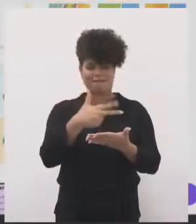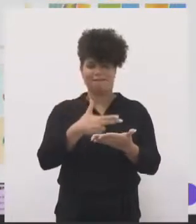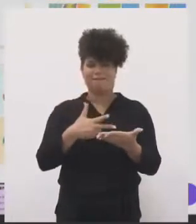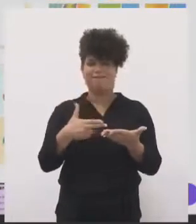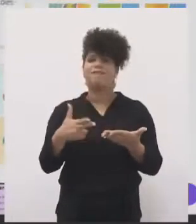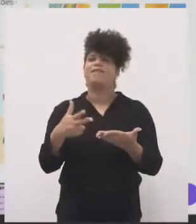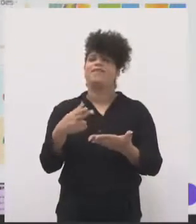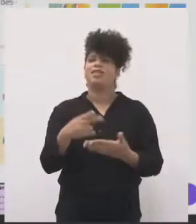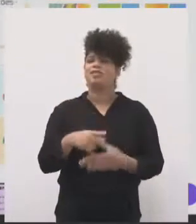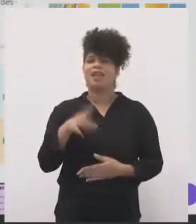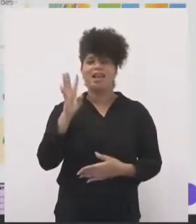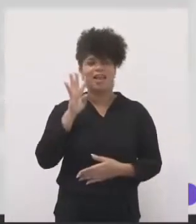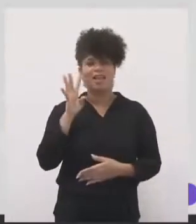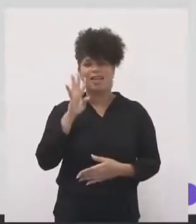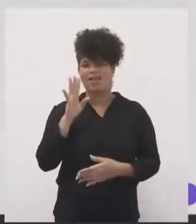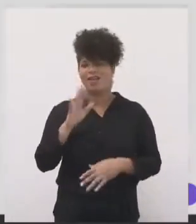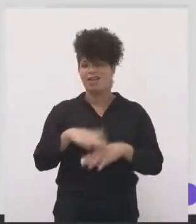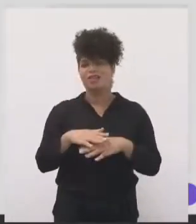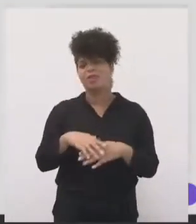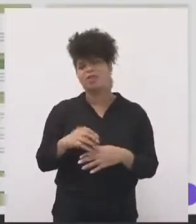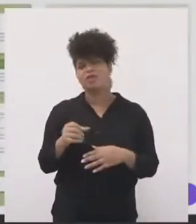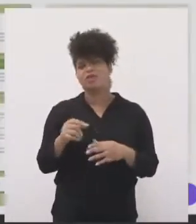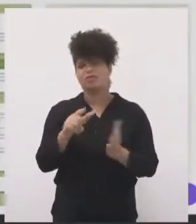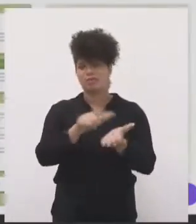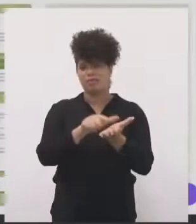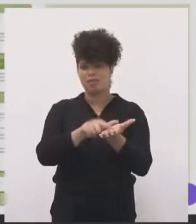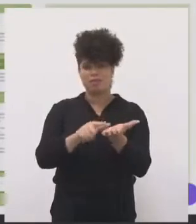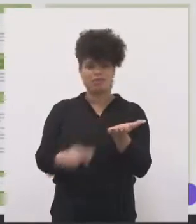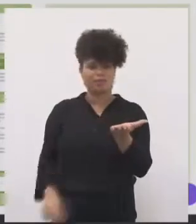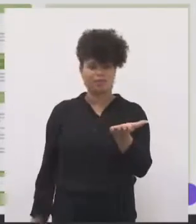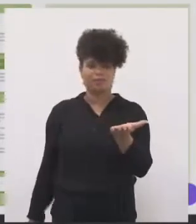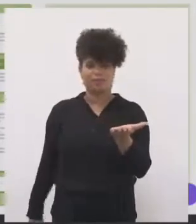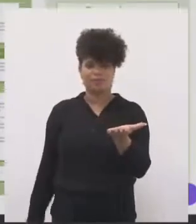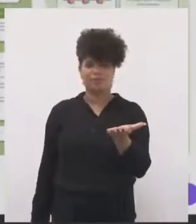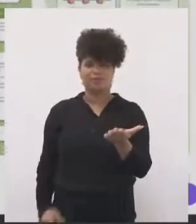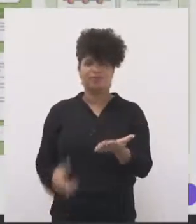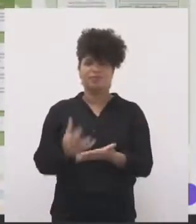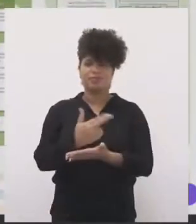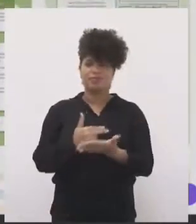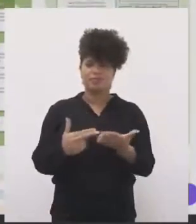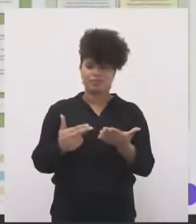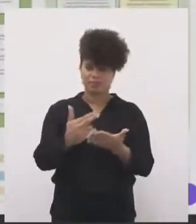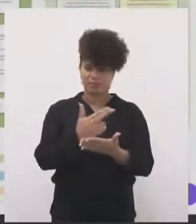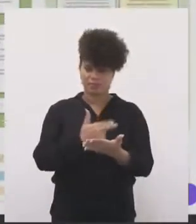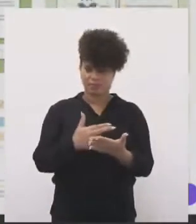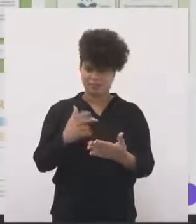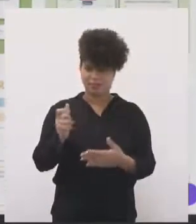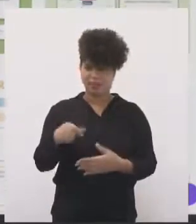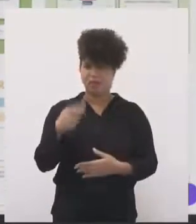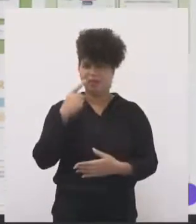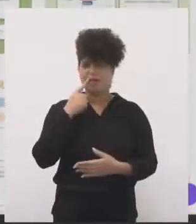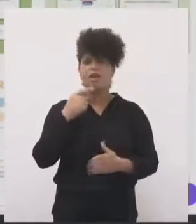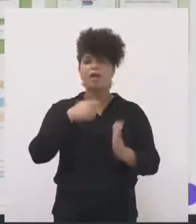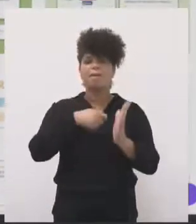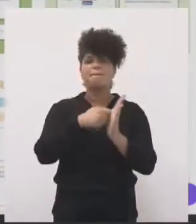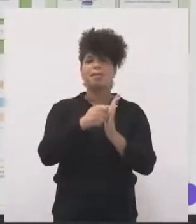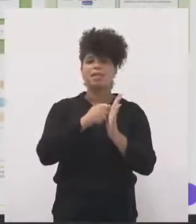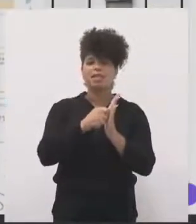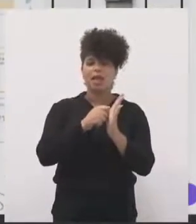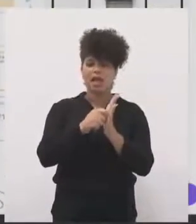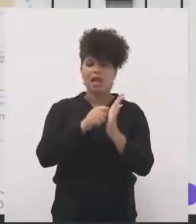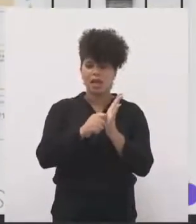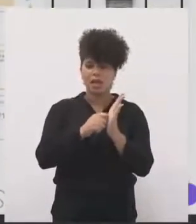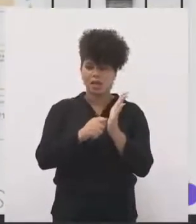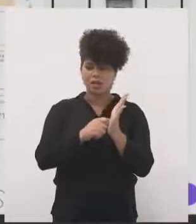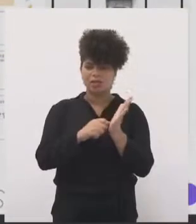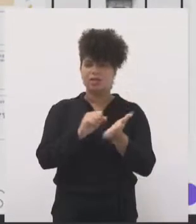recortar, ou folha de atividade para desenhar, colorir,